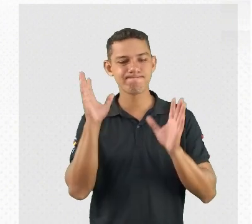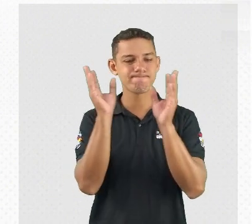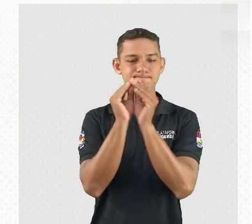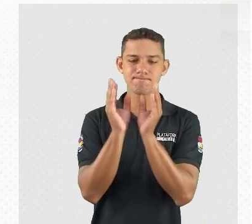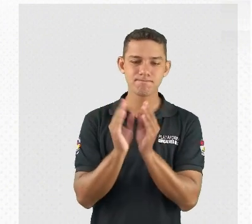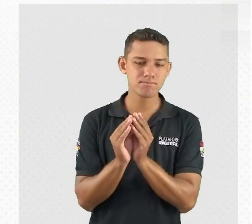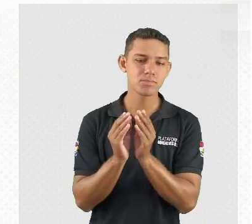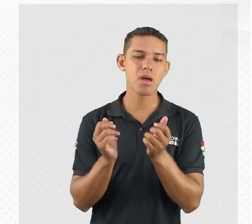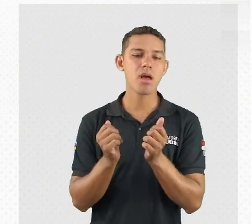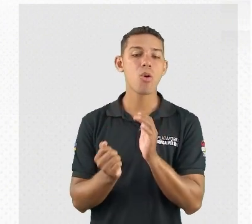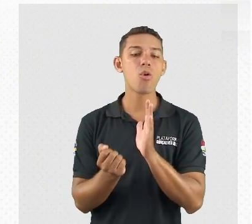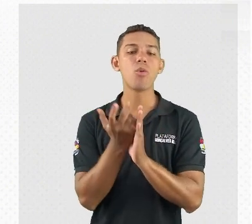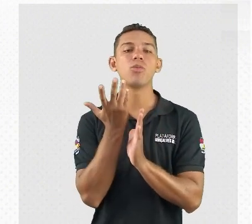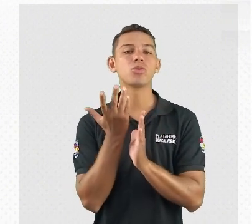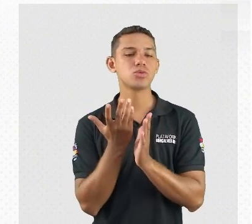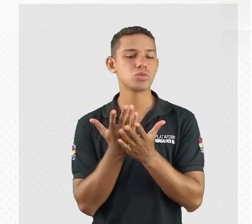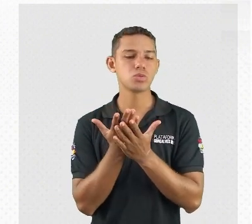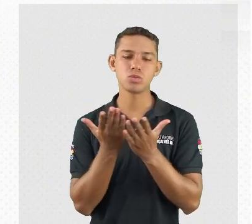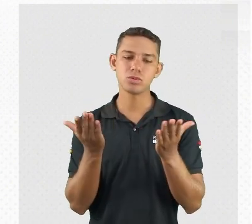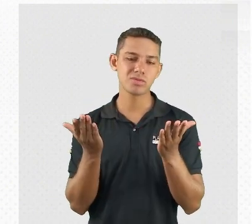eu produzo